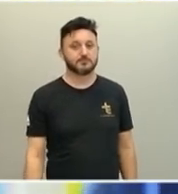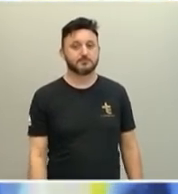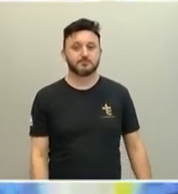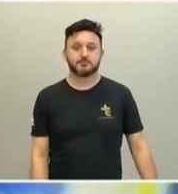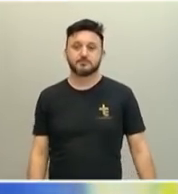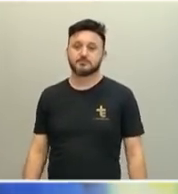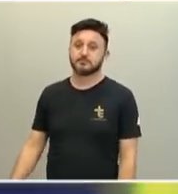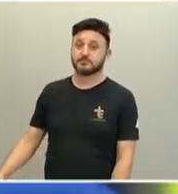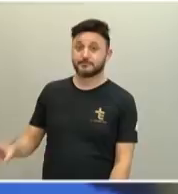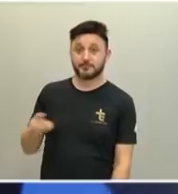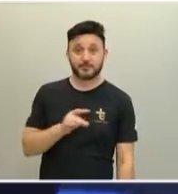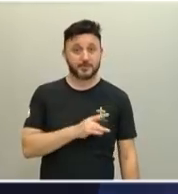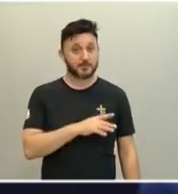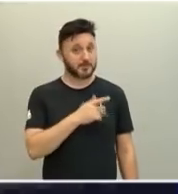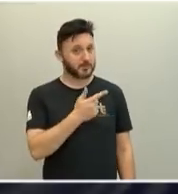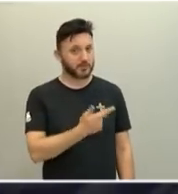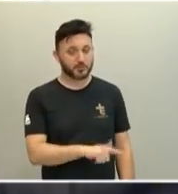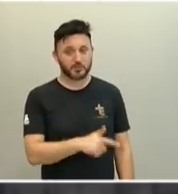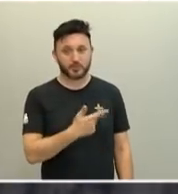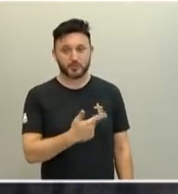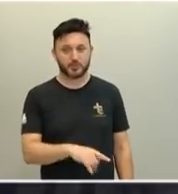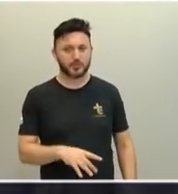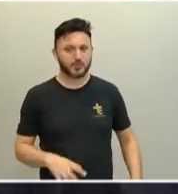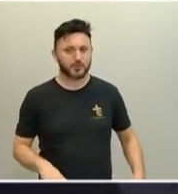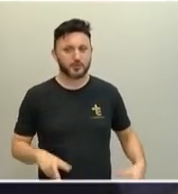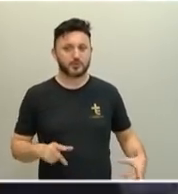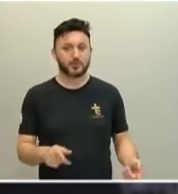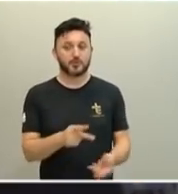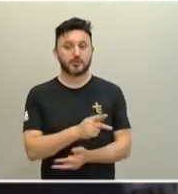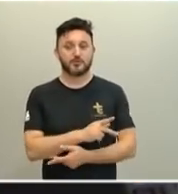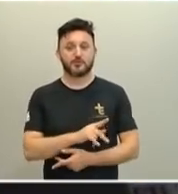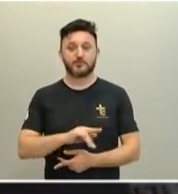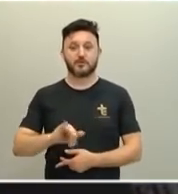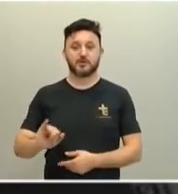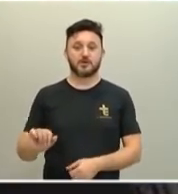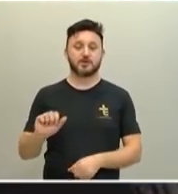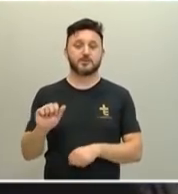Não temas, tudo vai mudar,